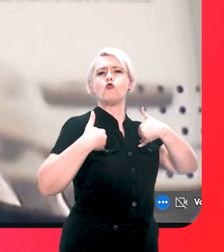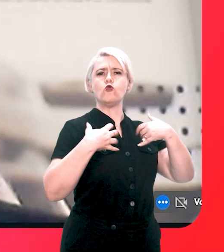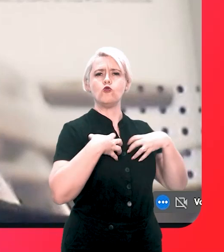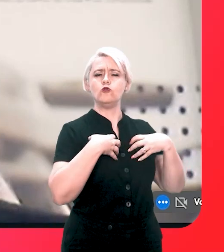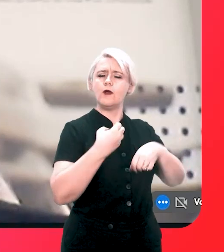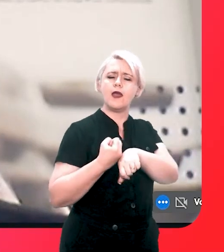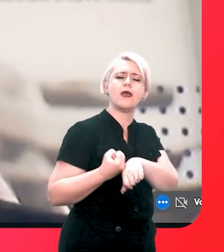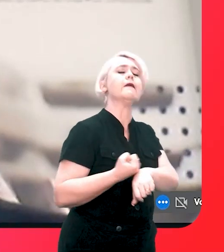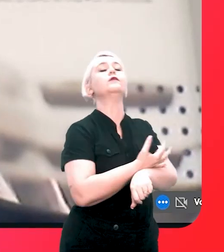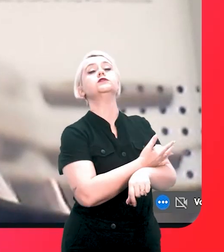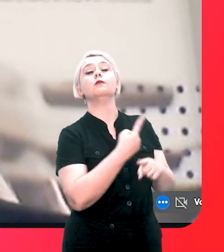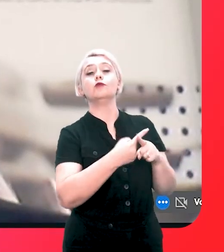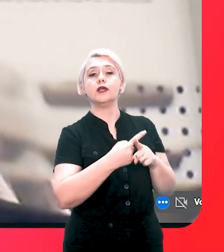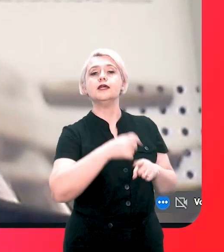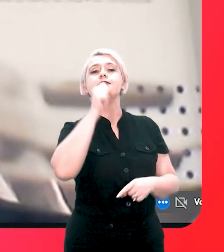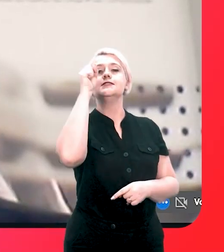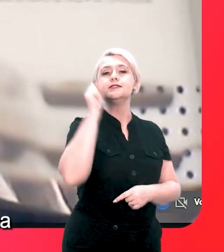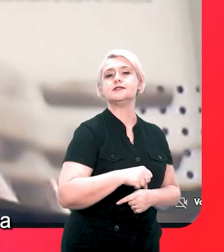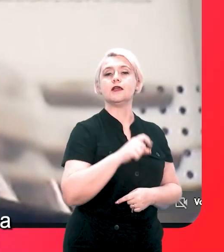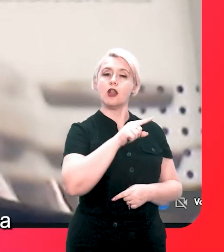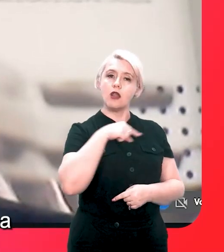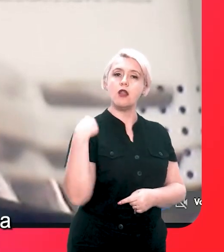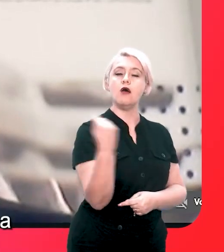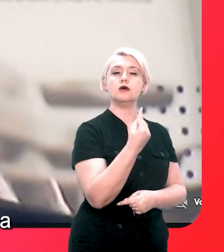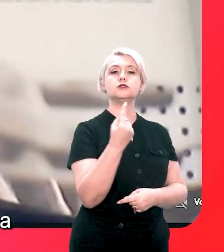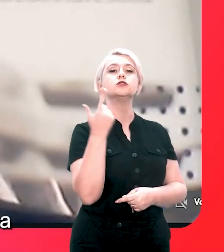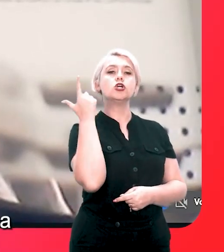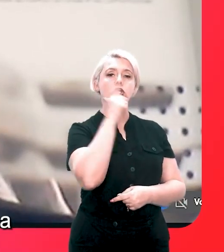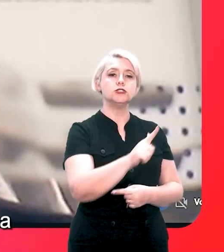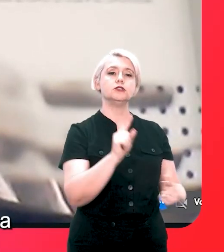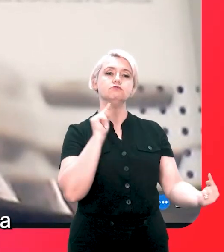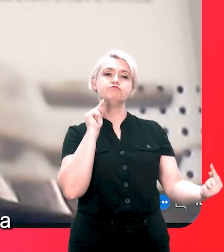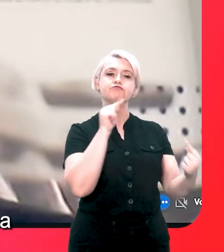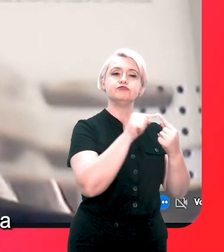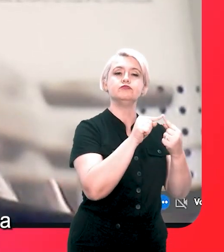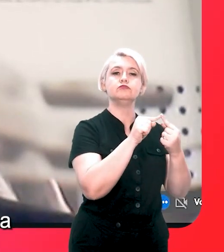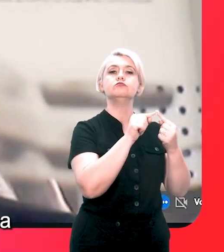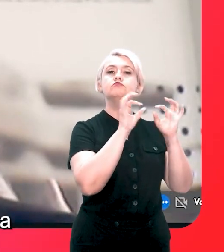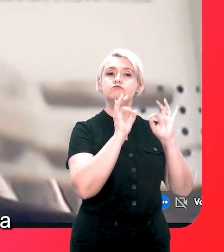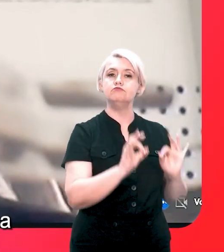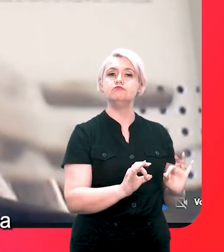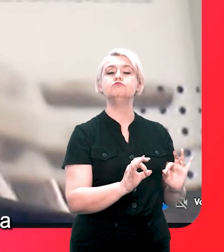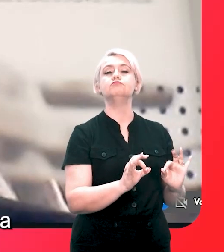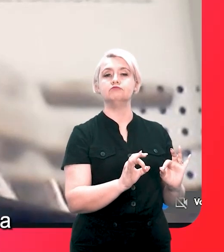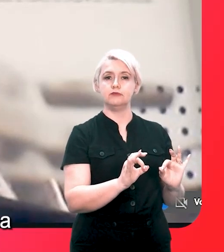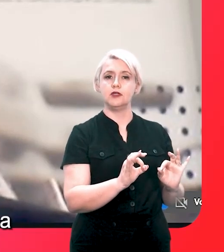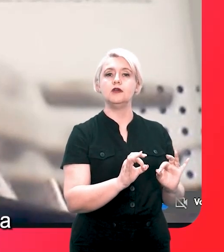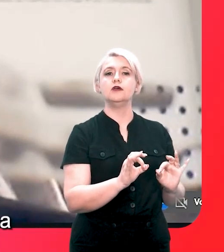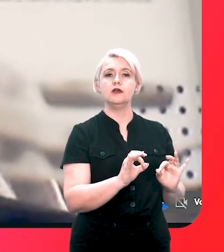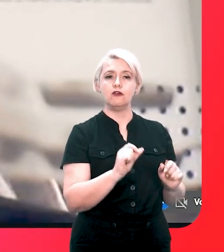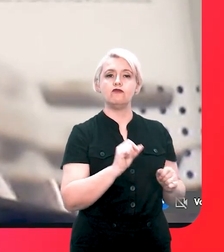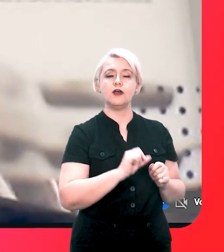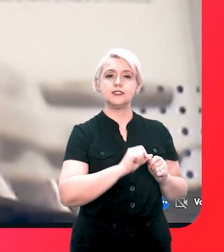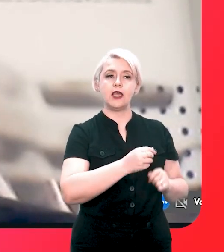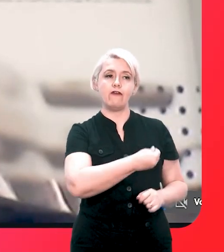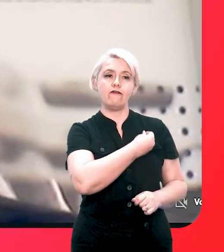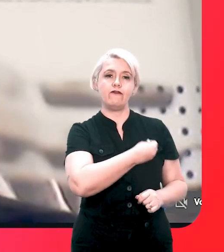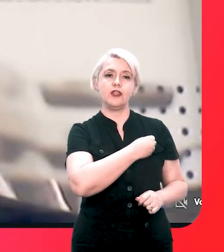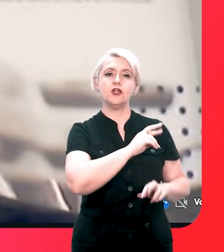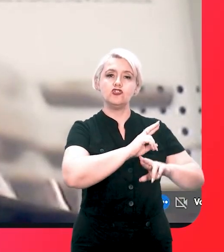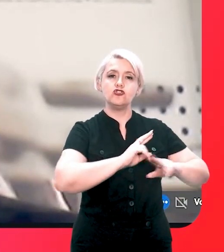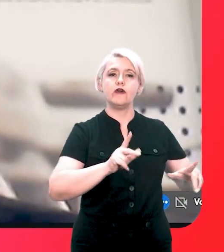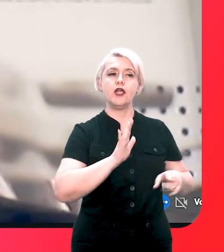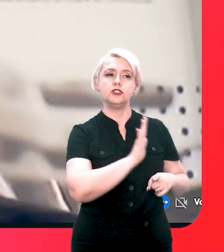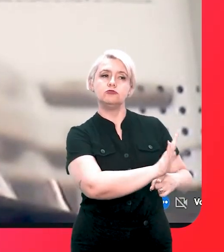com emoção, porque sim, nós temos conseguido cumprir com o nosso propósito, que é fazer a diferença na vida